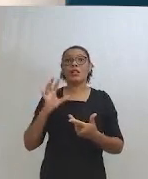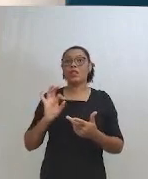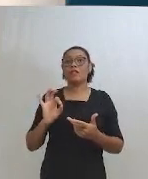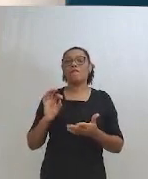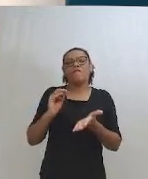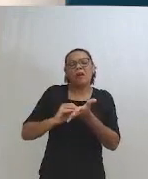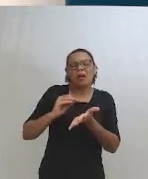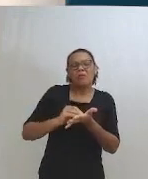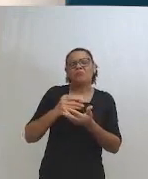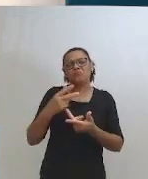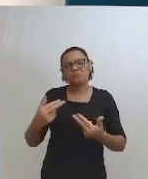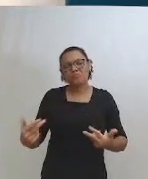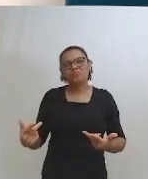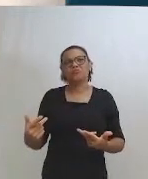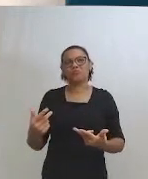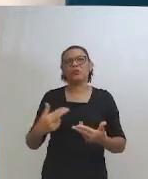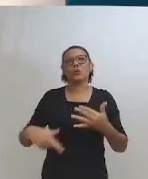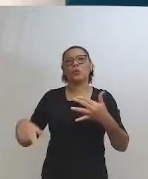do recurso extraordinário